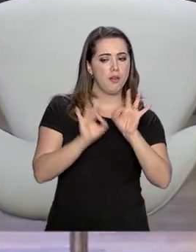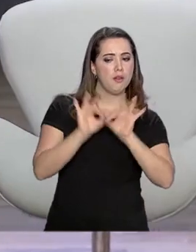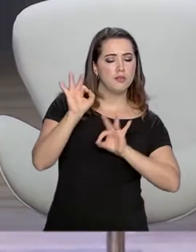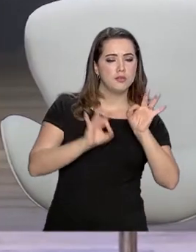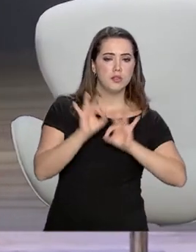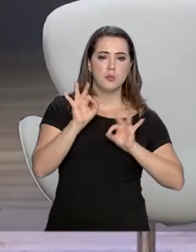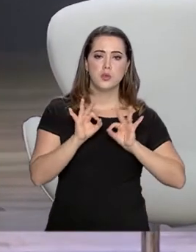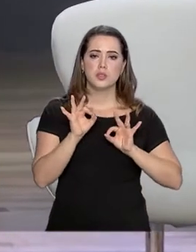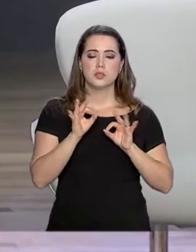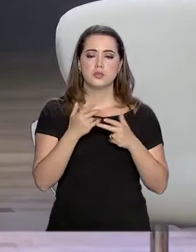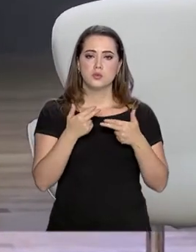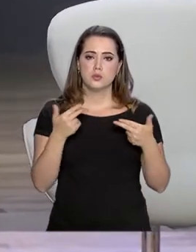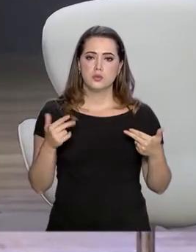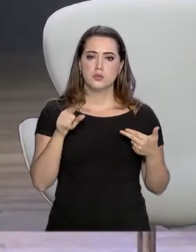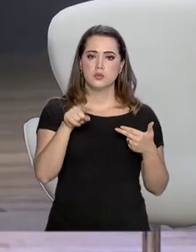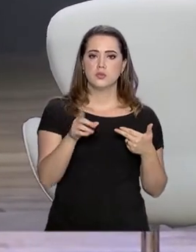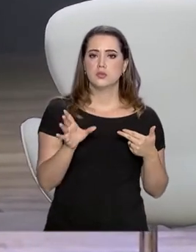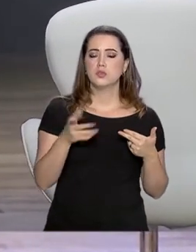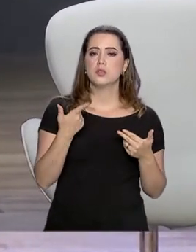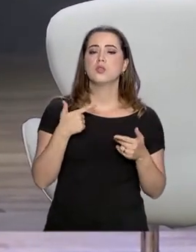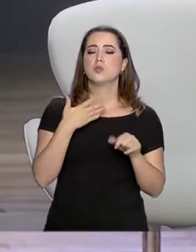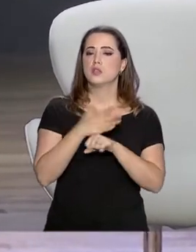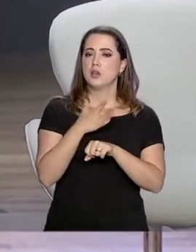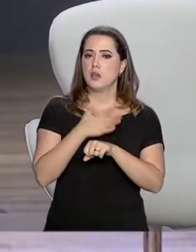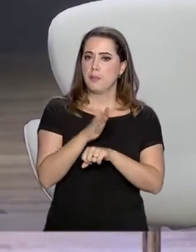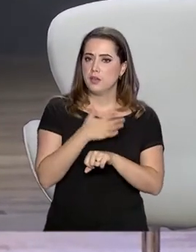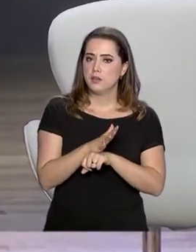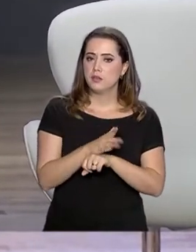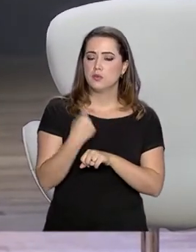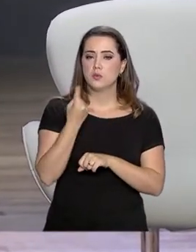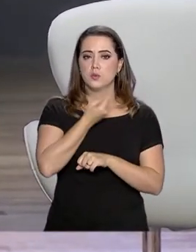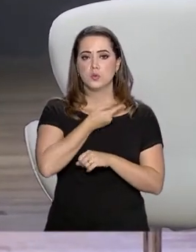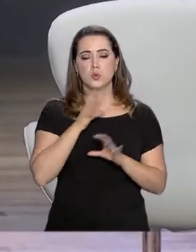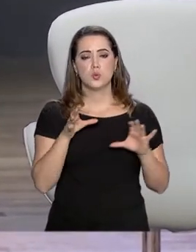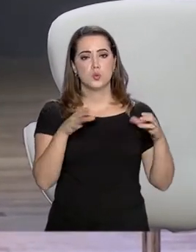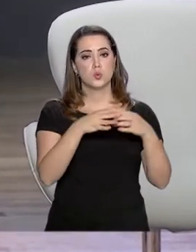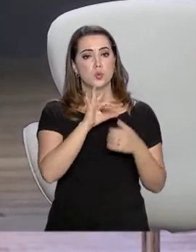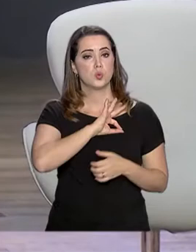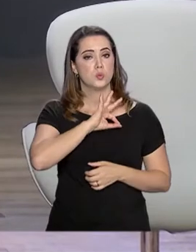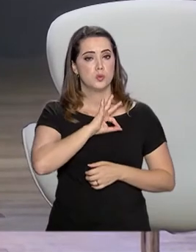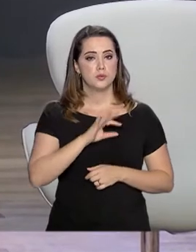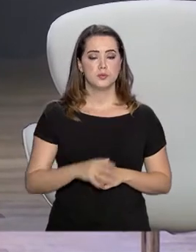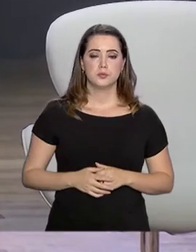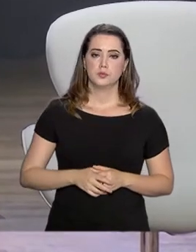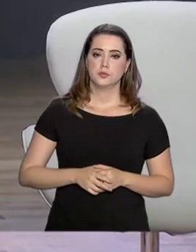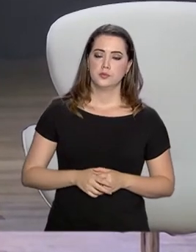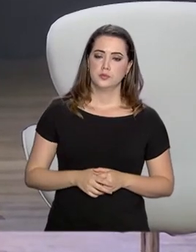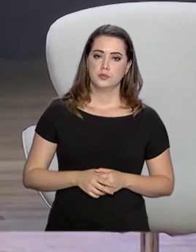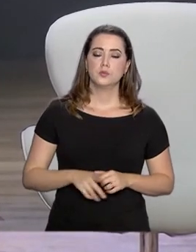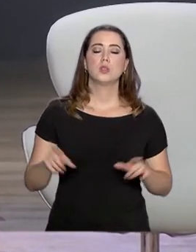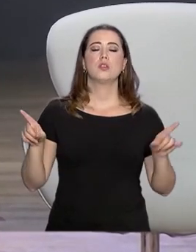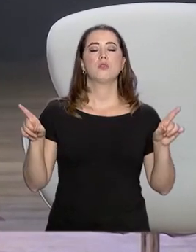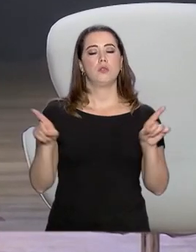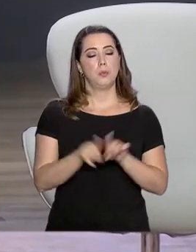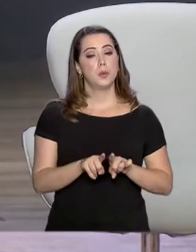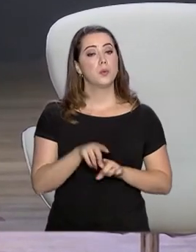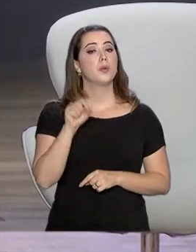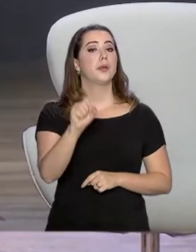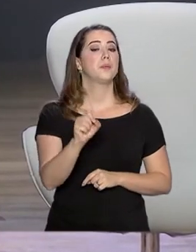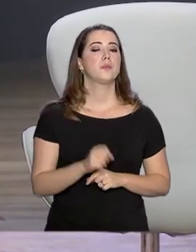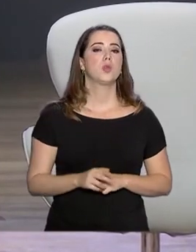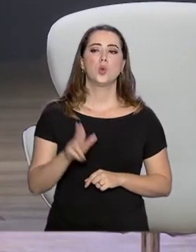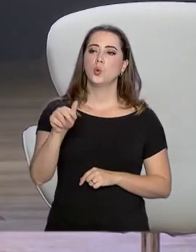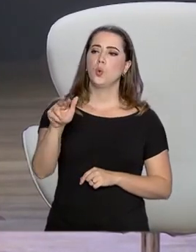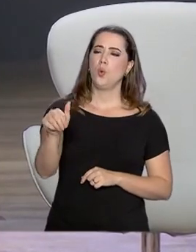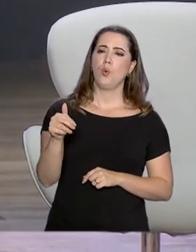reorganização e a recapacitação das nossas forças policiais e jamais